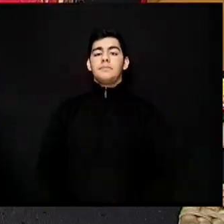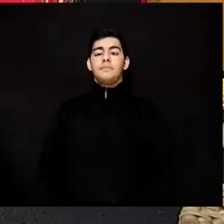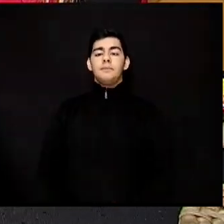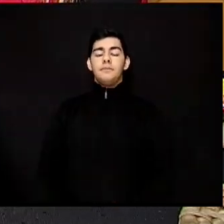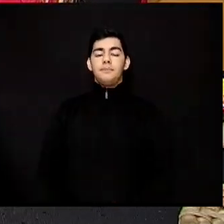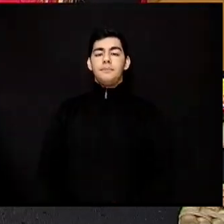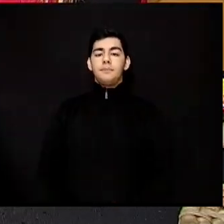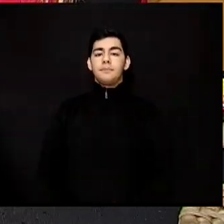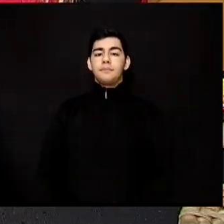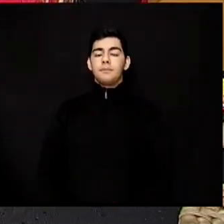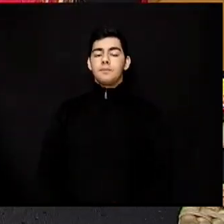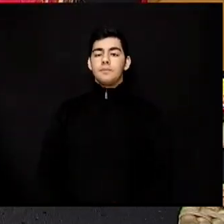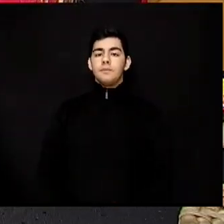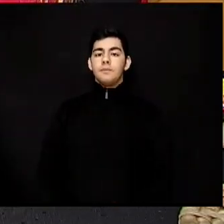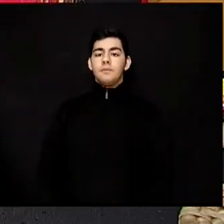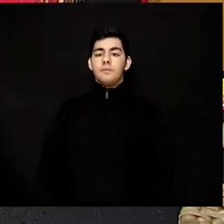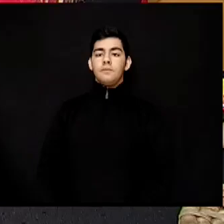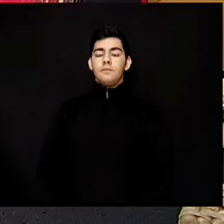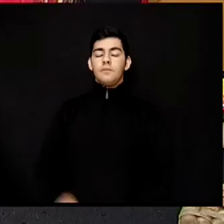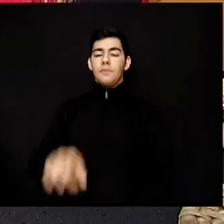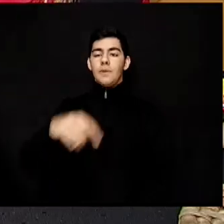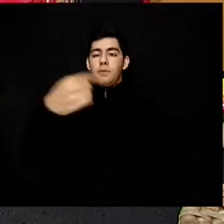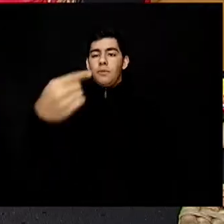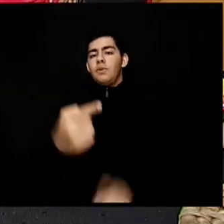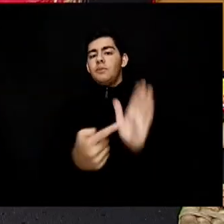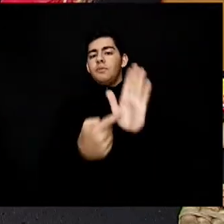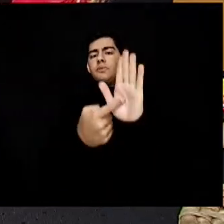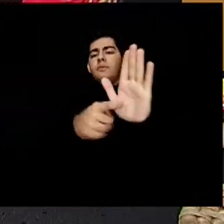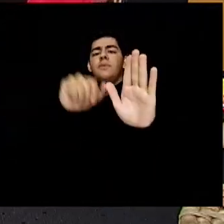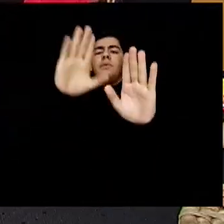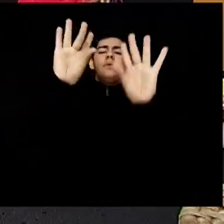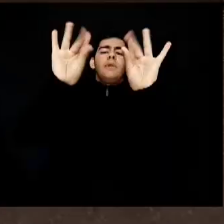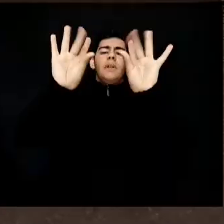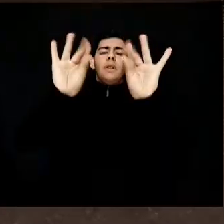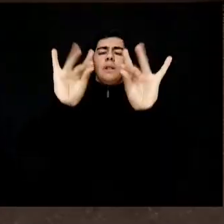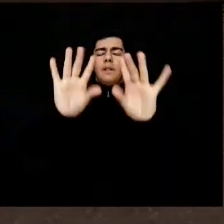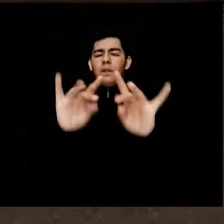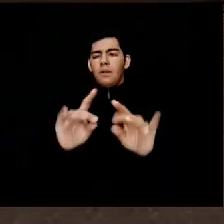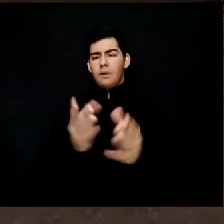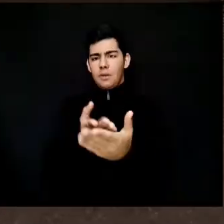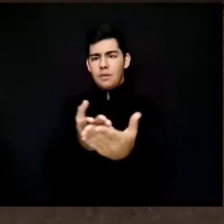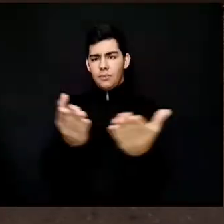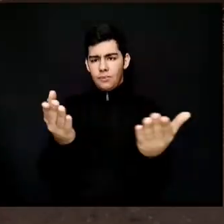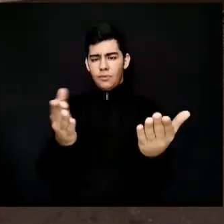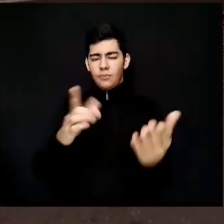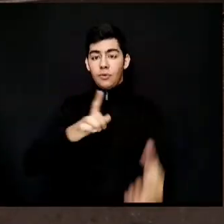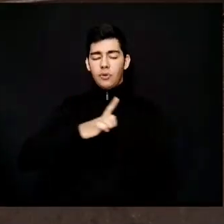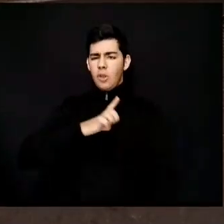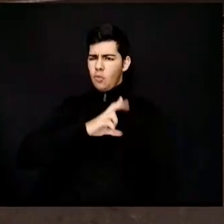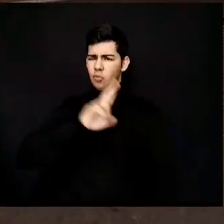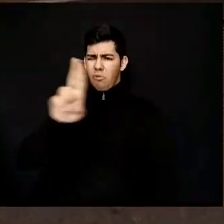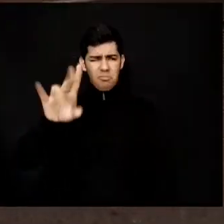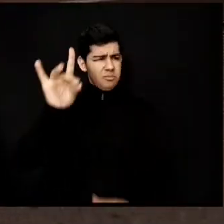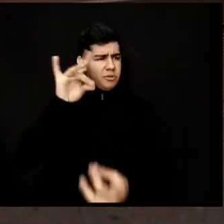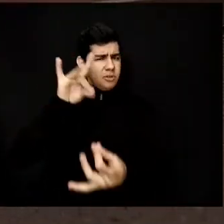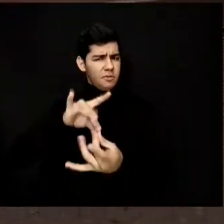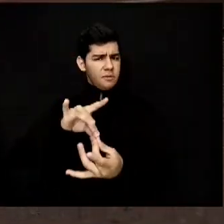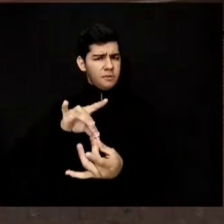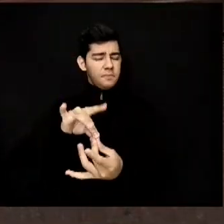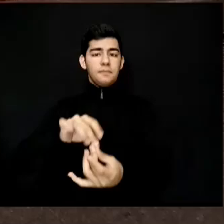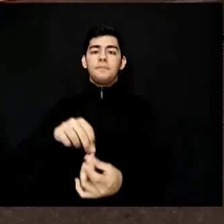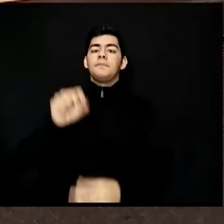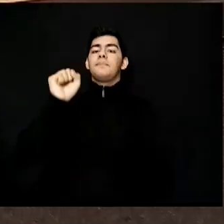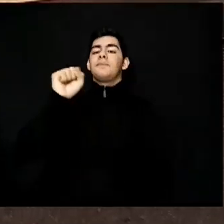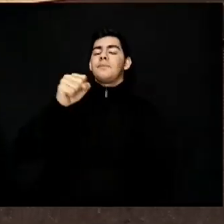detalhes, e aí a gente vai colocando. Esse tem um aqui. nome específico? Isso, esse é o búzio gema.